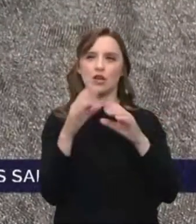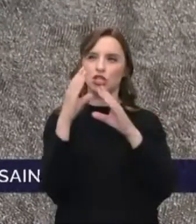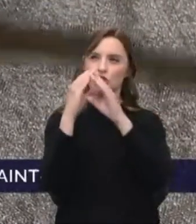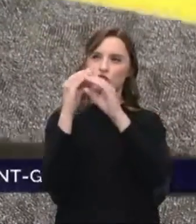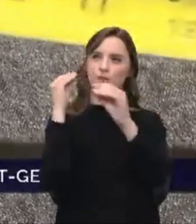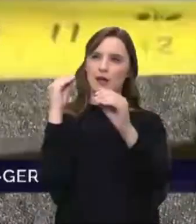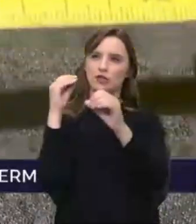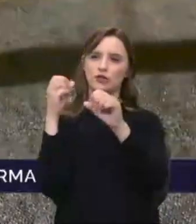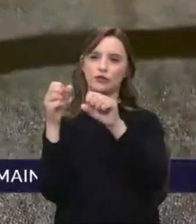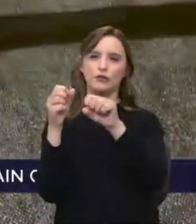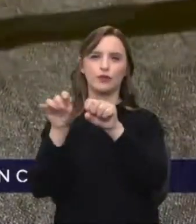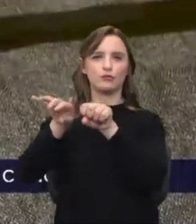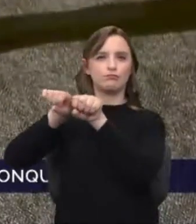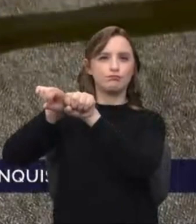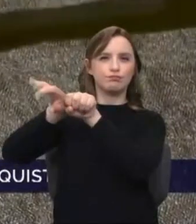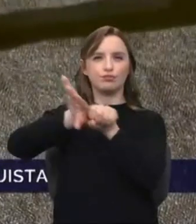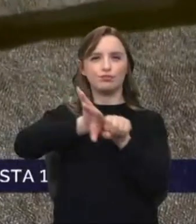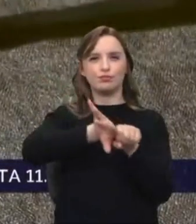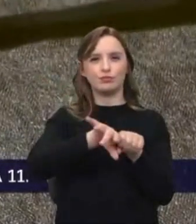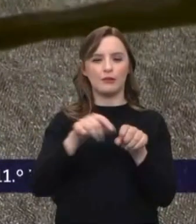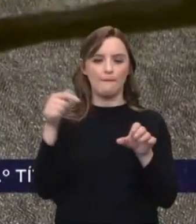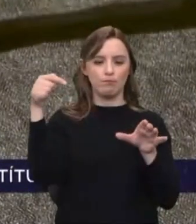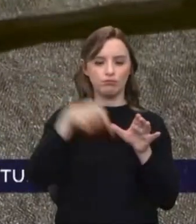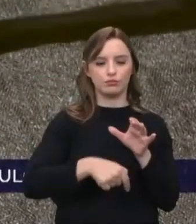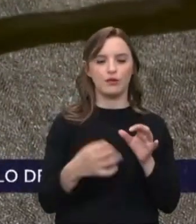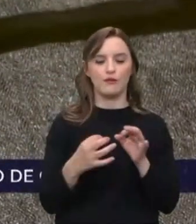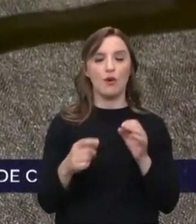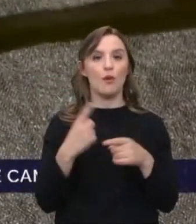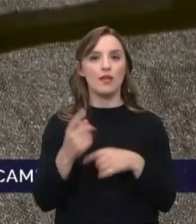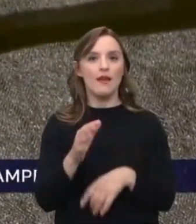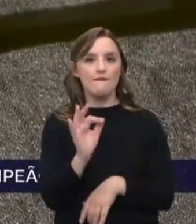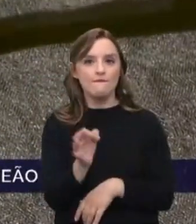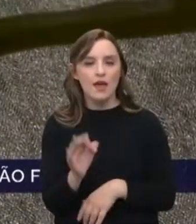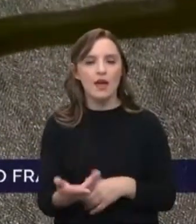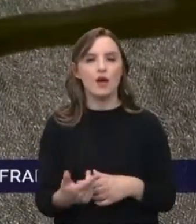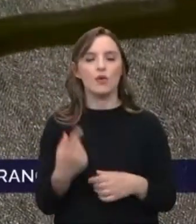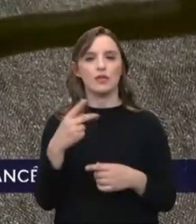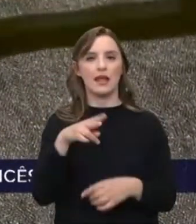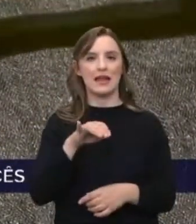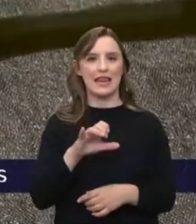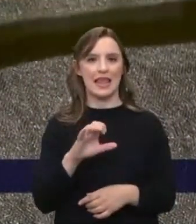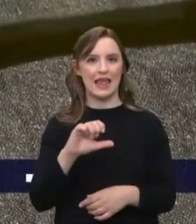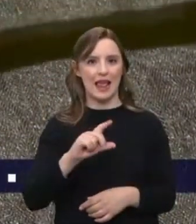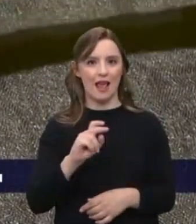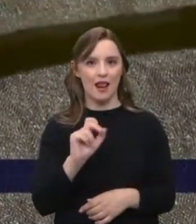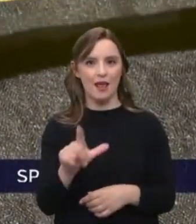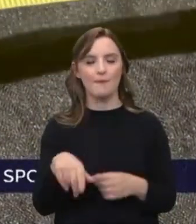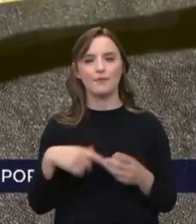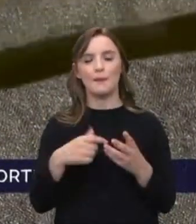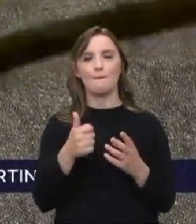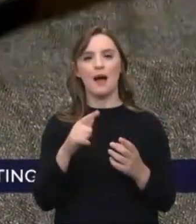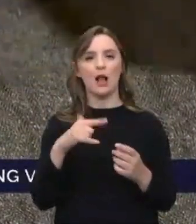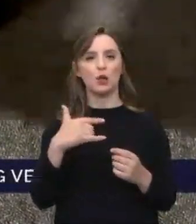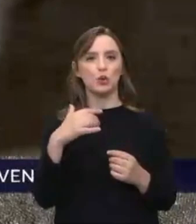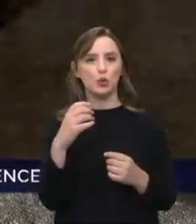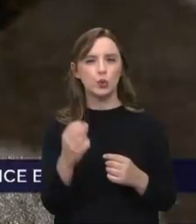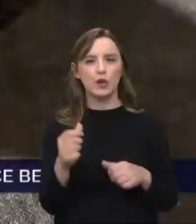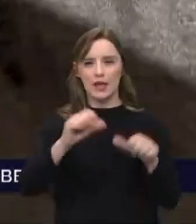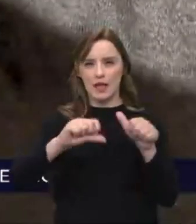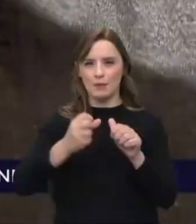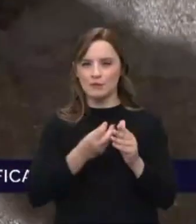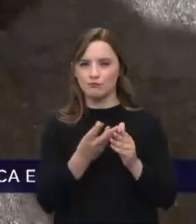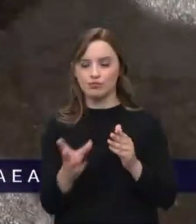atual Argentina, que é rico em ferro, em níquel, algum cobalto, pequenas quantidades de irídio. E o que é que fez este grupo